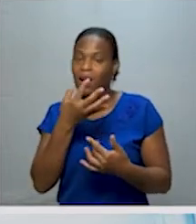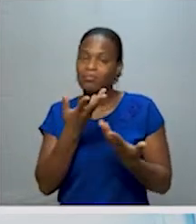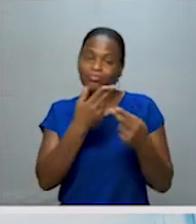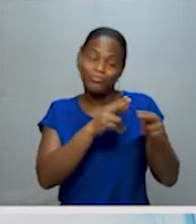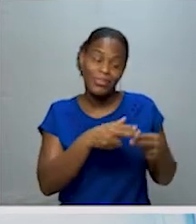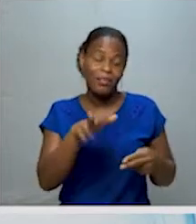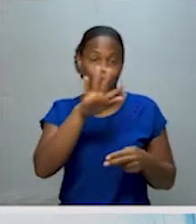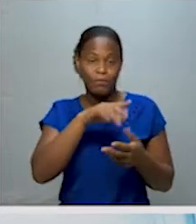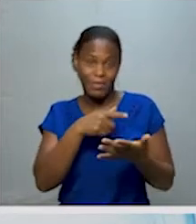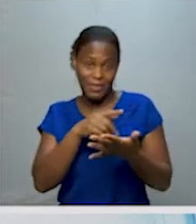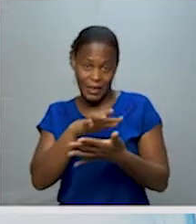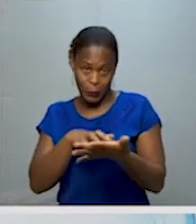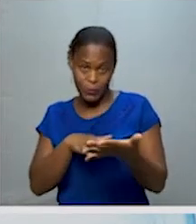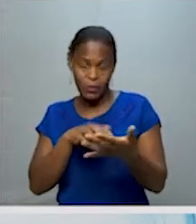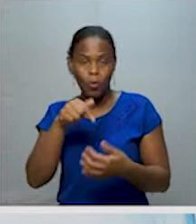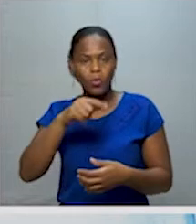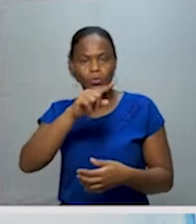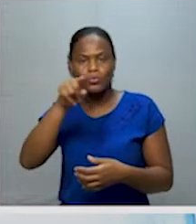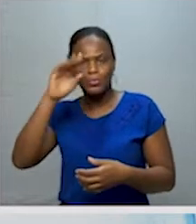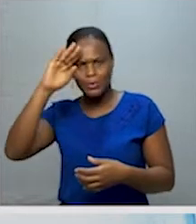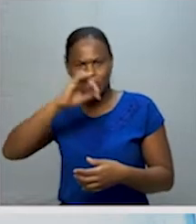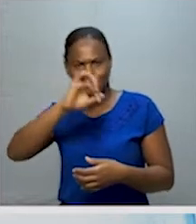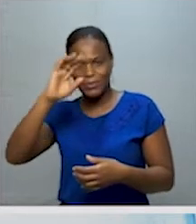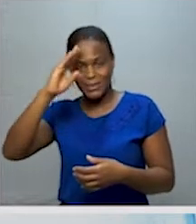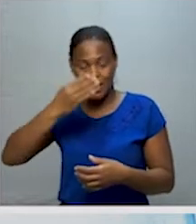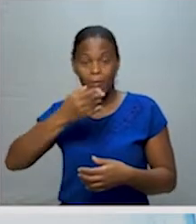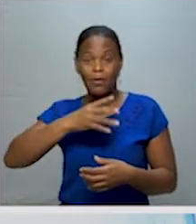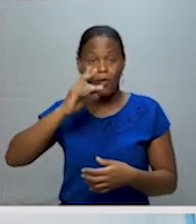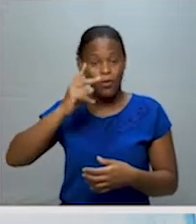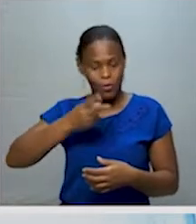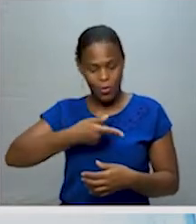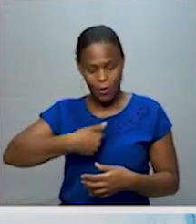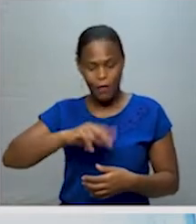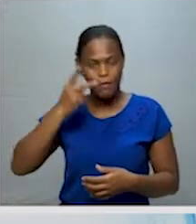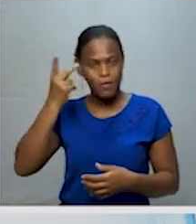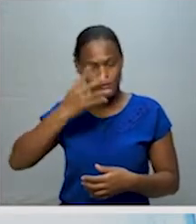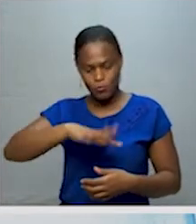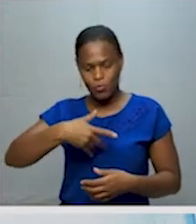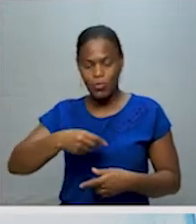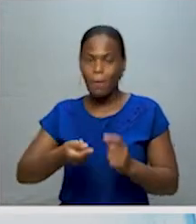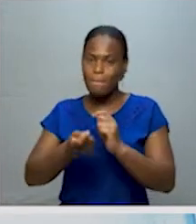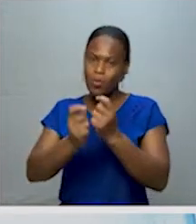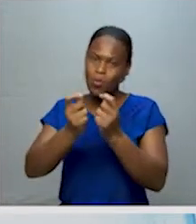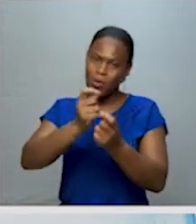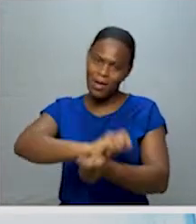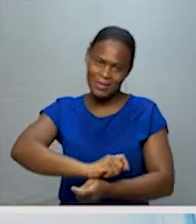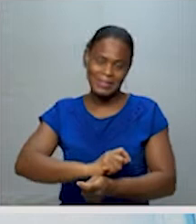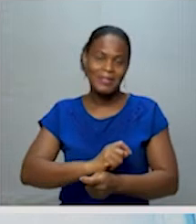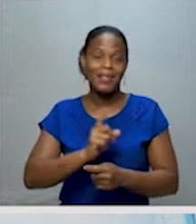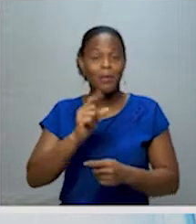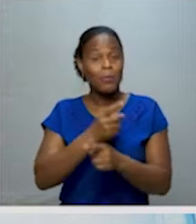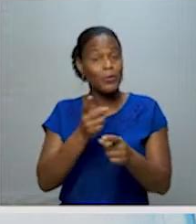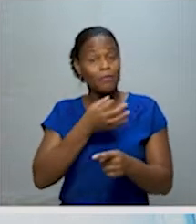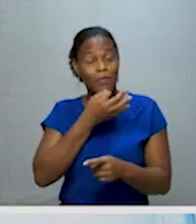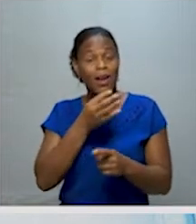sabem, nós estamos a viver num mundo em completa mudança e em completa transformação. Por isso, nós falamos do